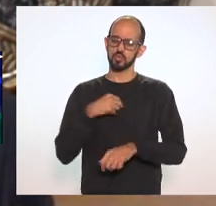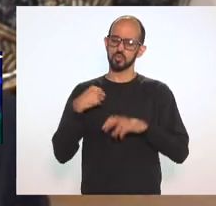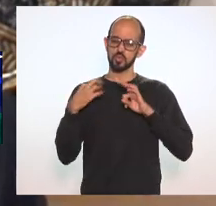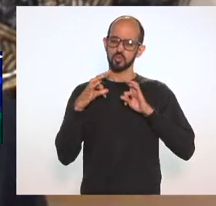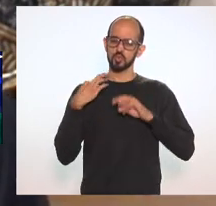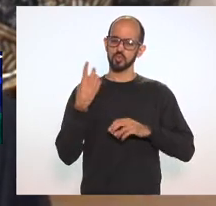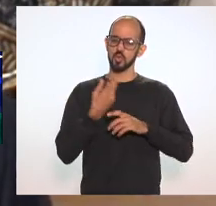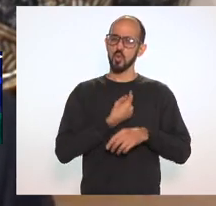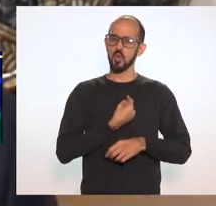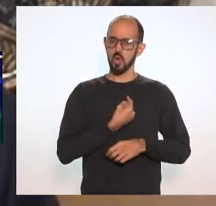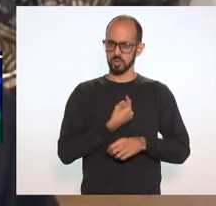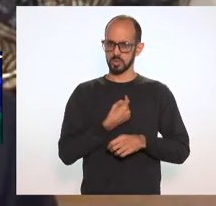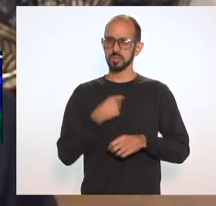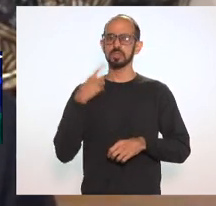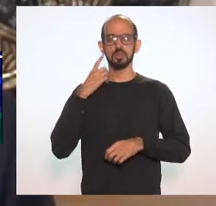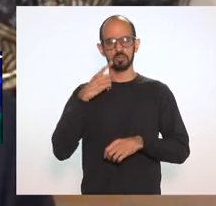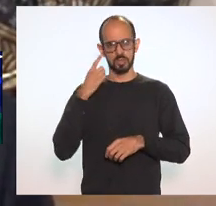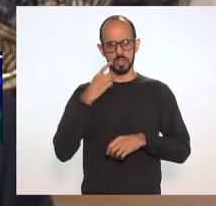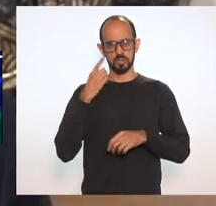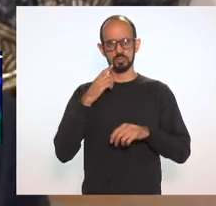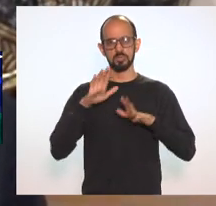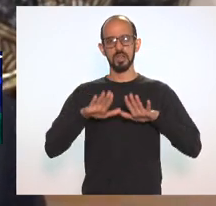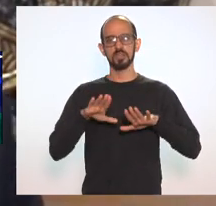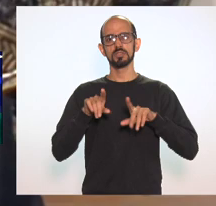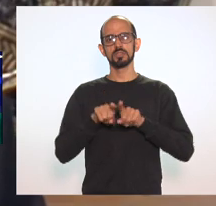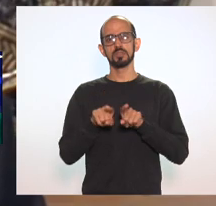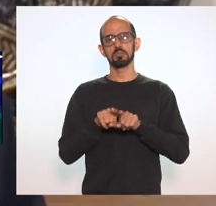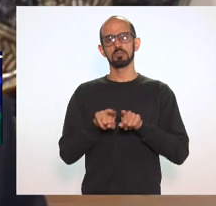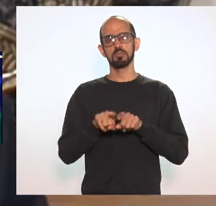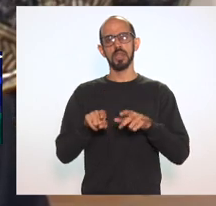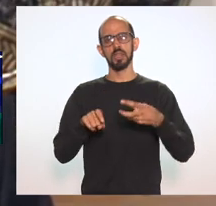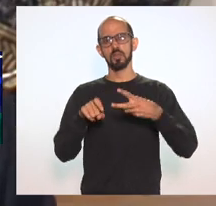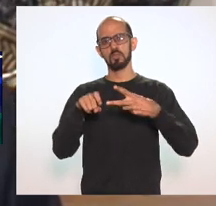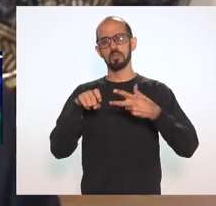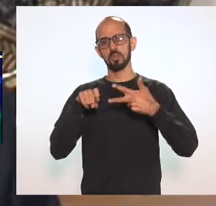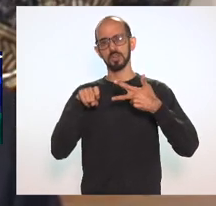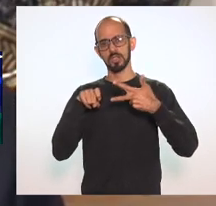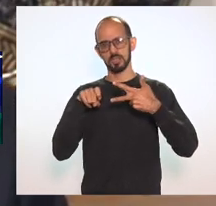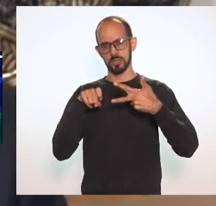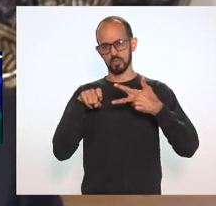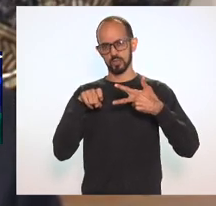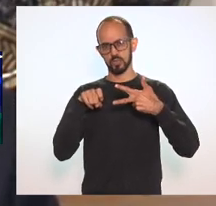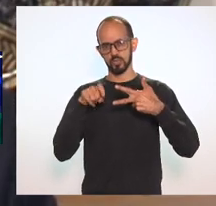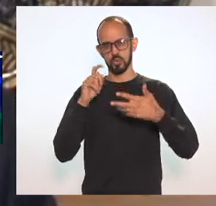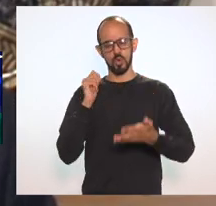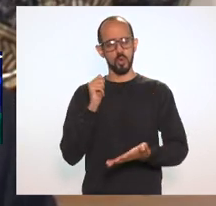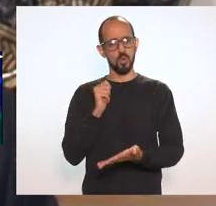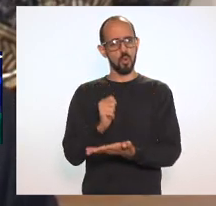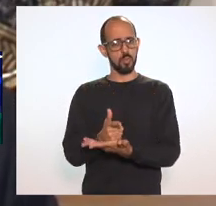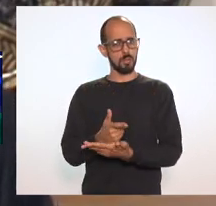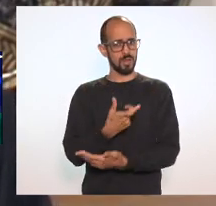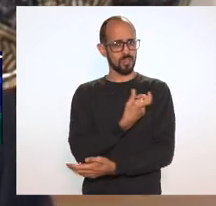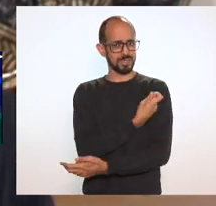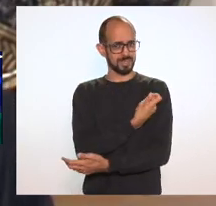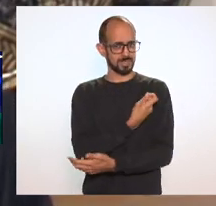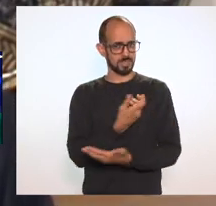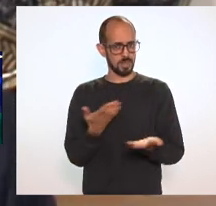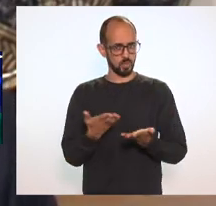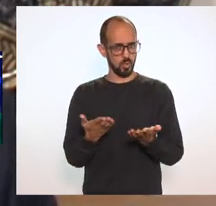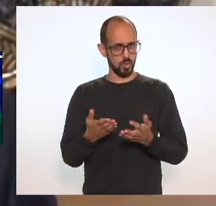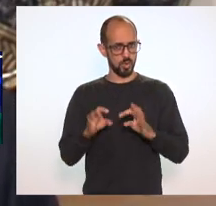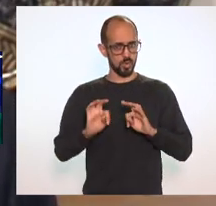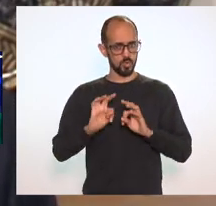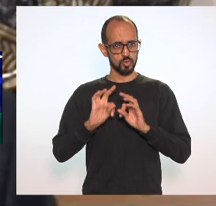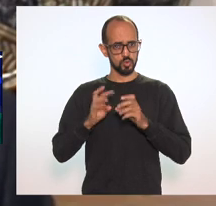mas principalmente os poderes executivos comprar a vacina nesse momento onde o mundo inteiro que a